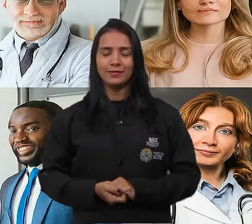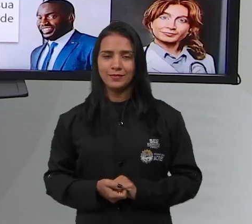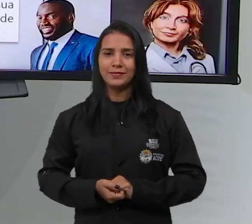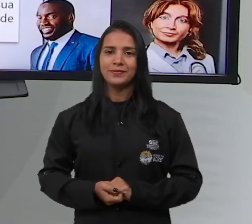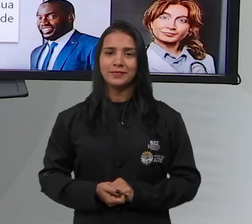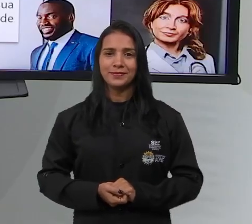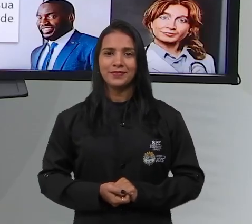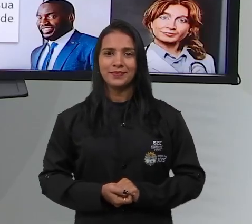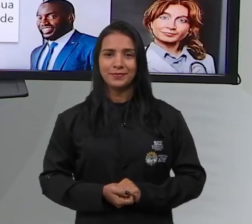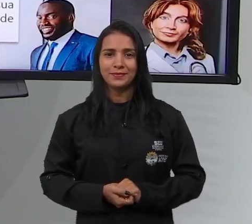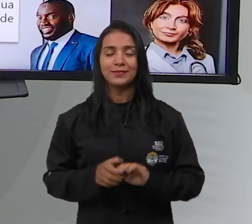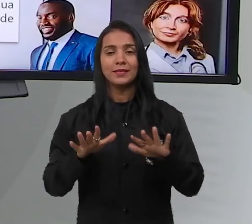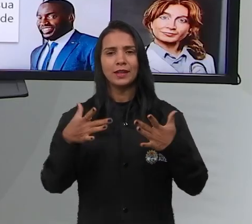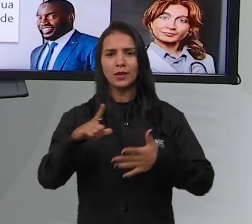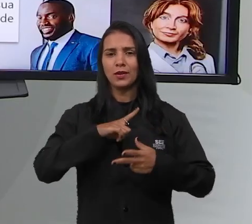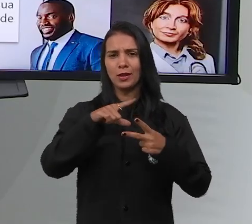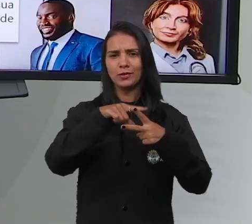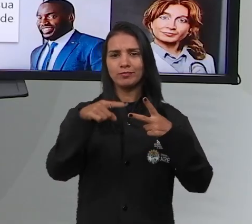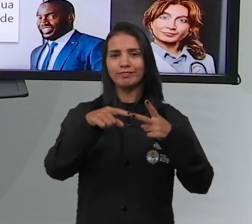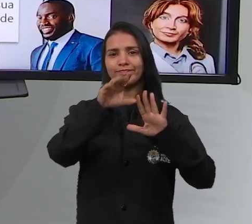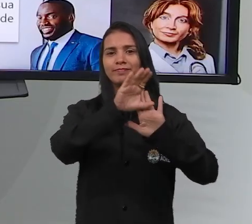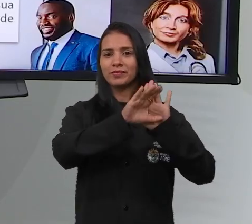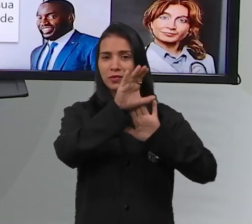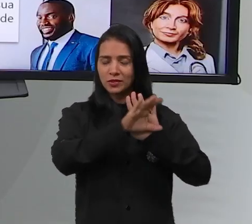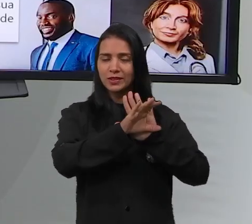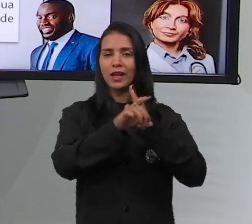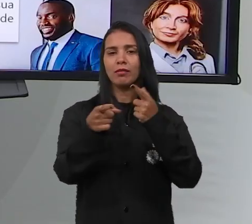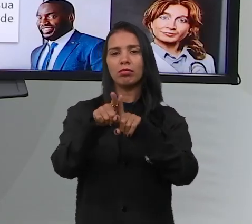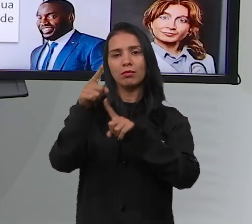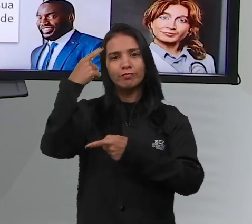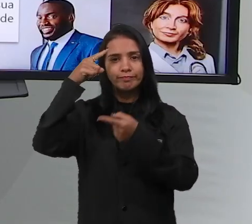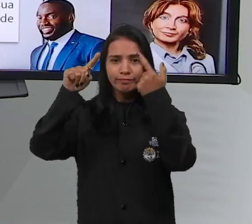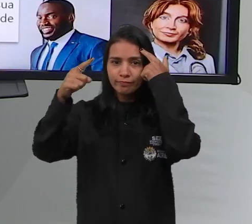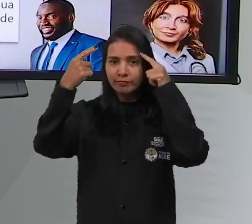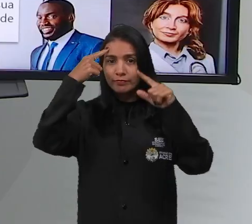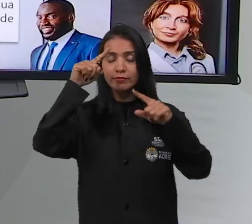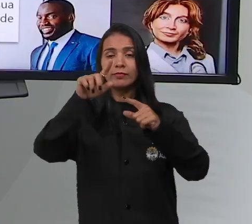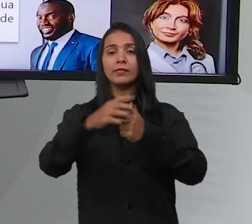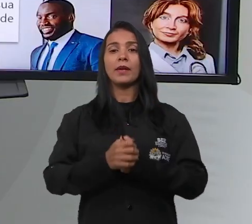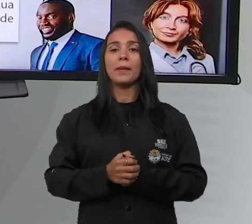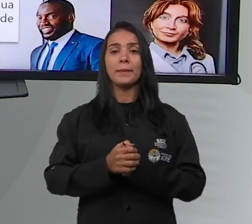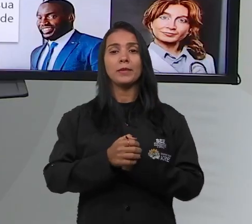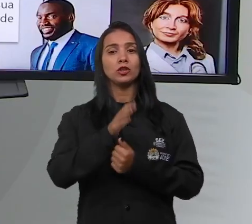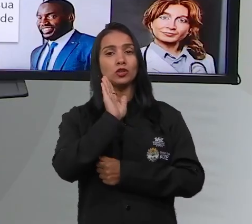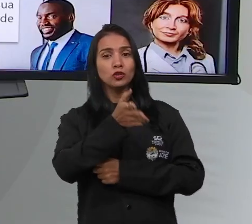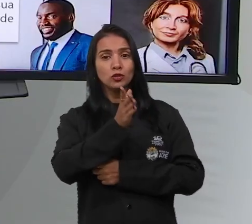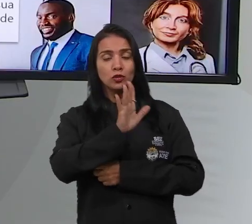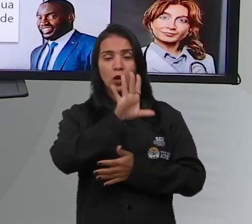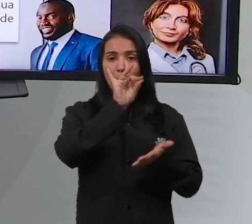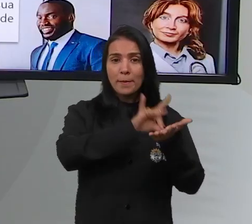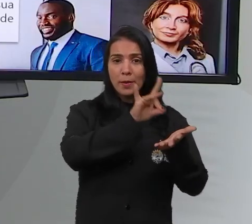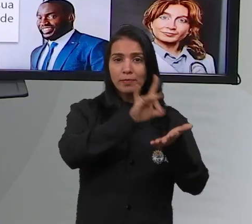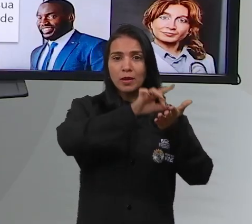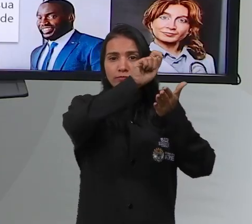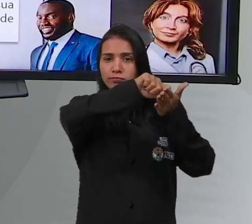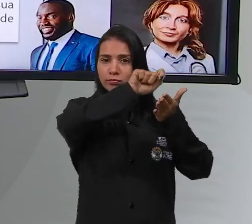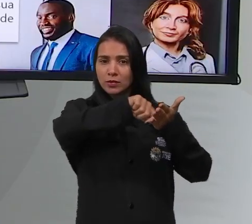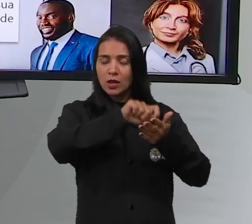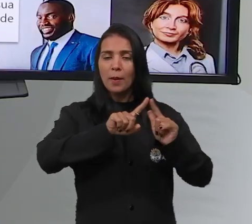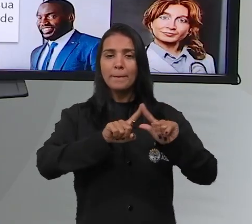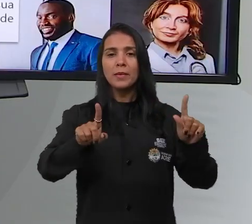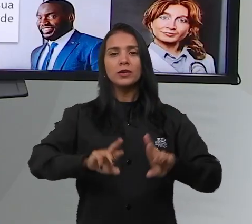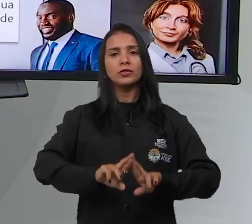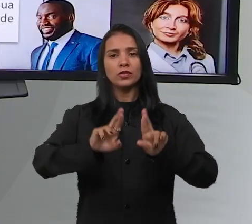sociedade. São dois conceitos, são duas ideias redigidas de forma